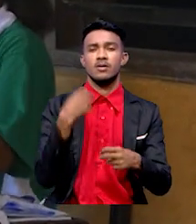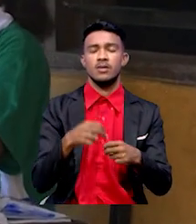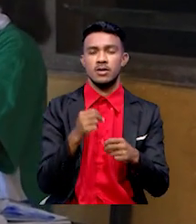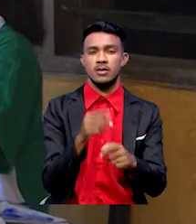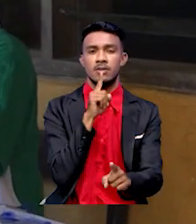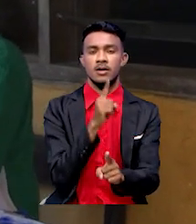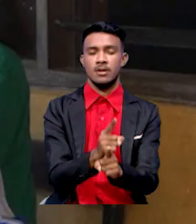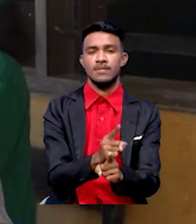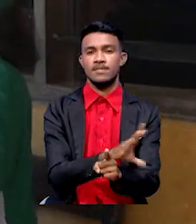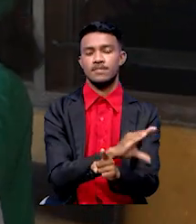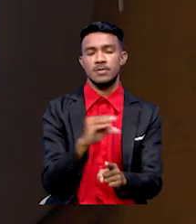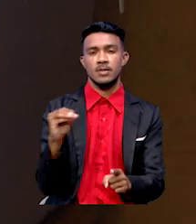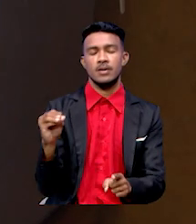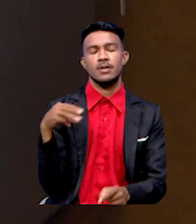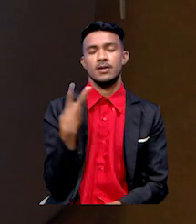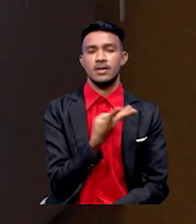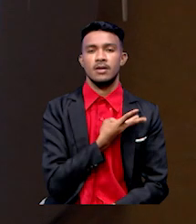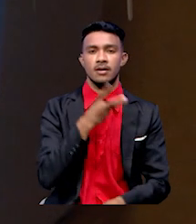É complexo de temas. Ita